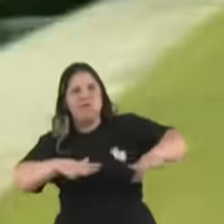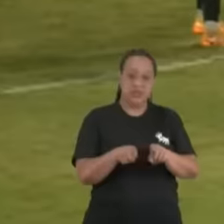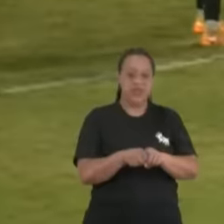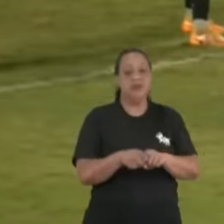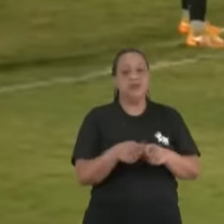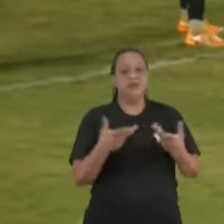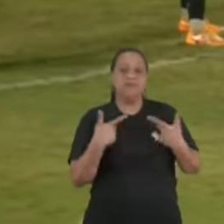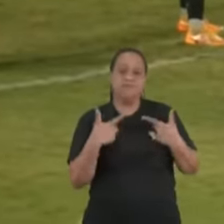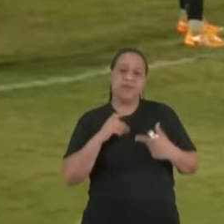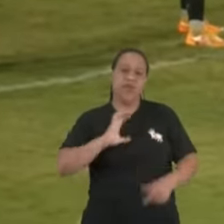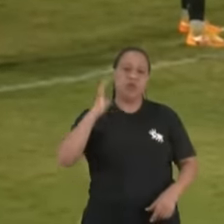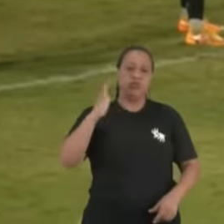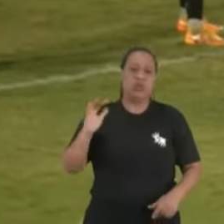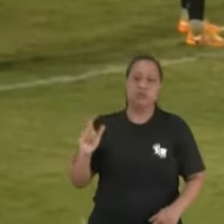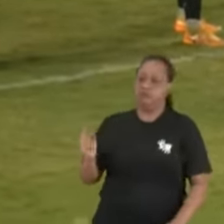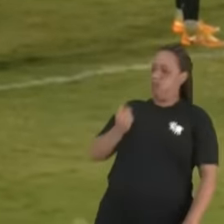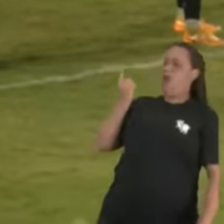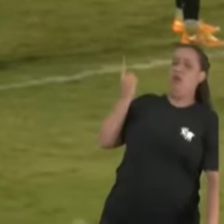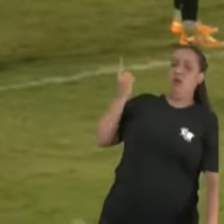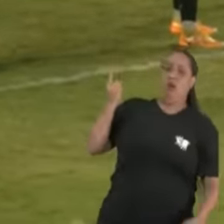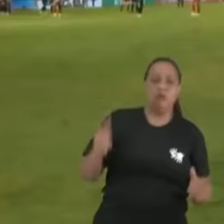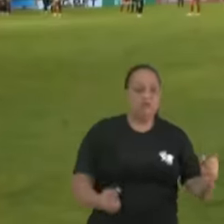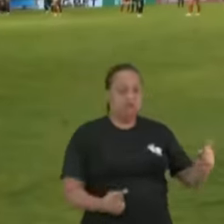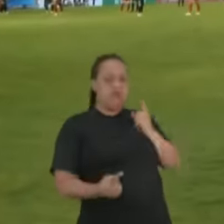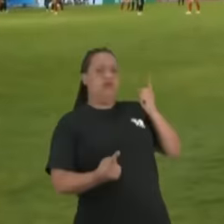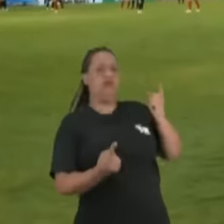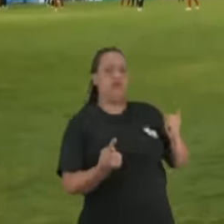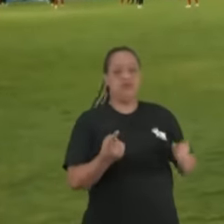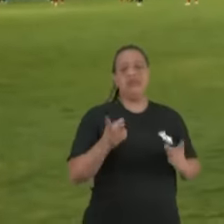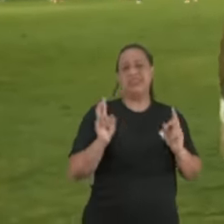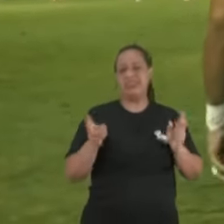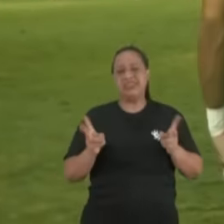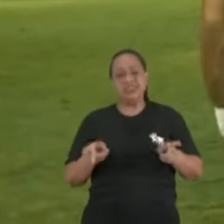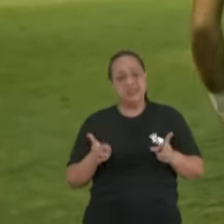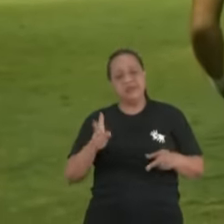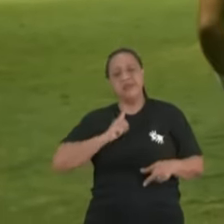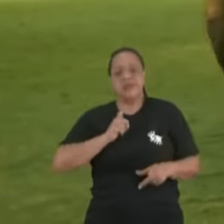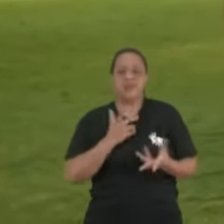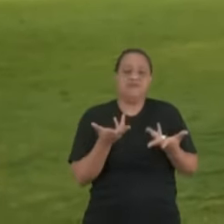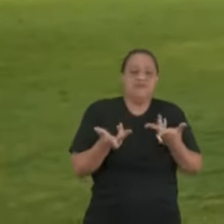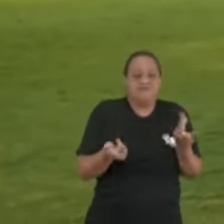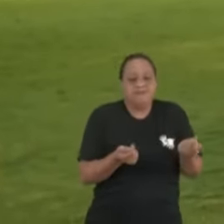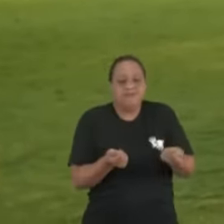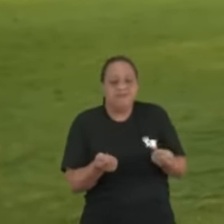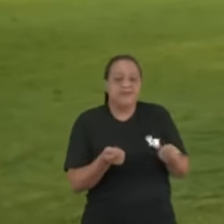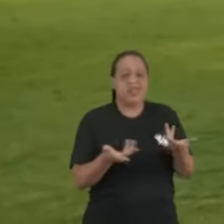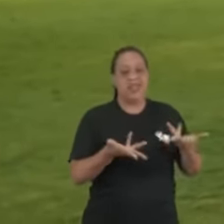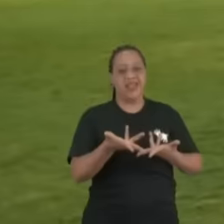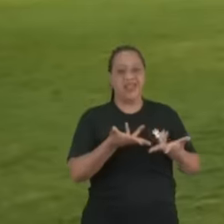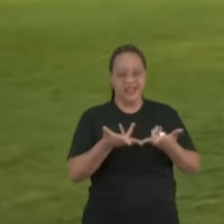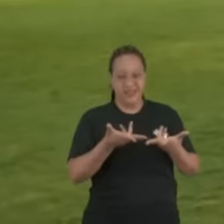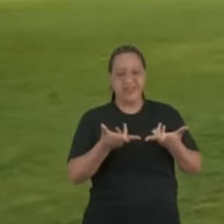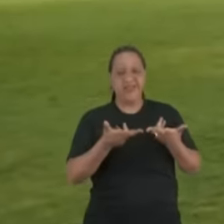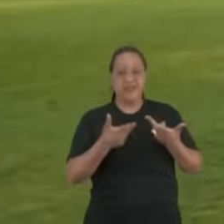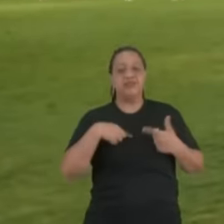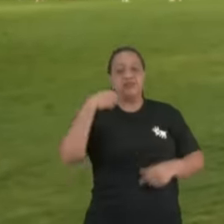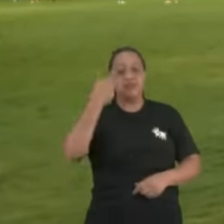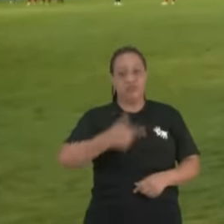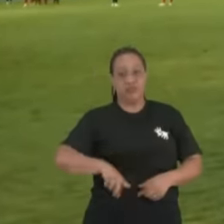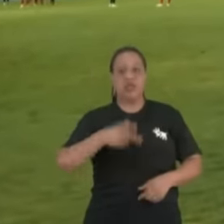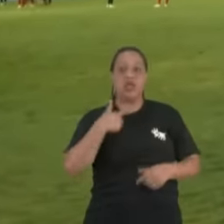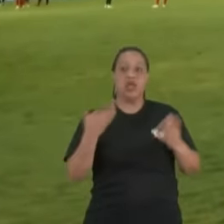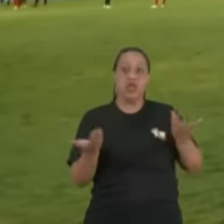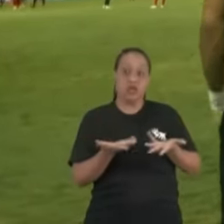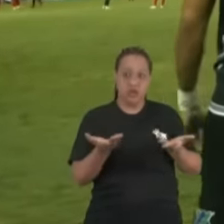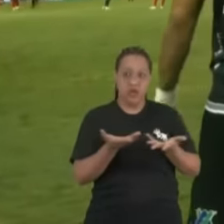e o Didira. E aí o Rony tem comandado essa defesa numa grande e equilibrada atuação. Olha só, mas ele tirou onda